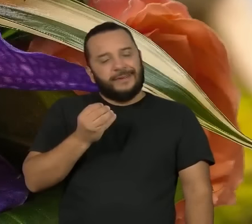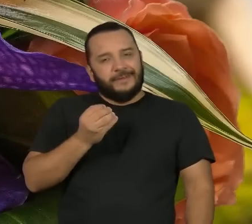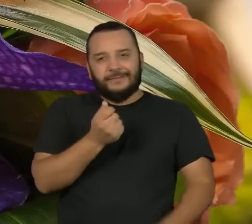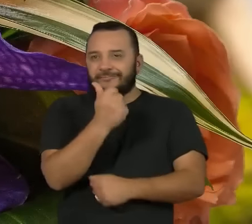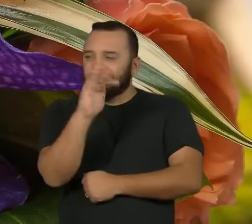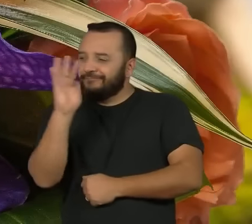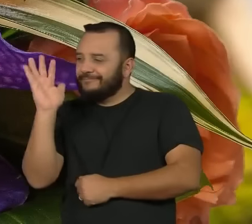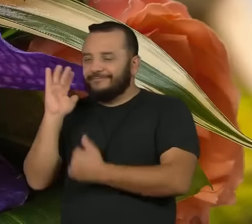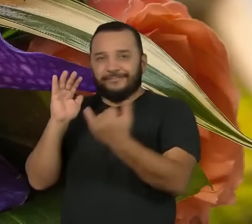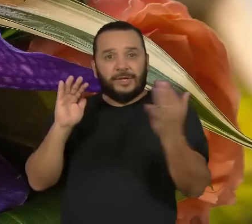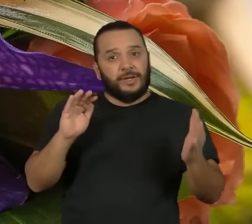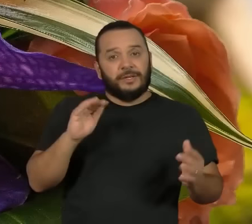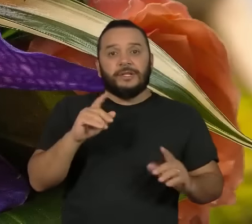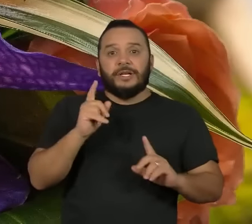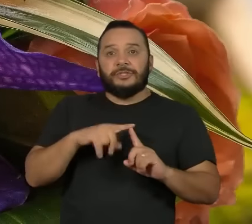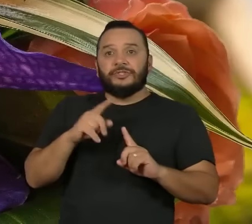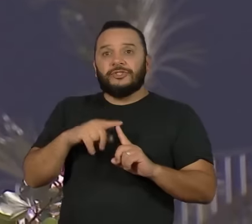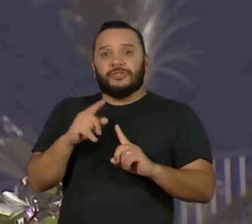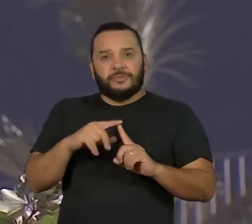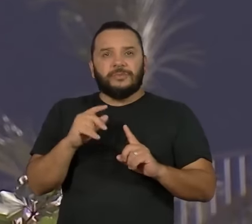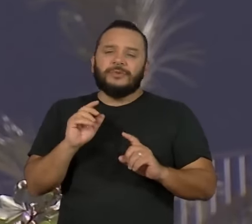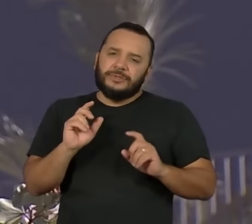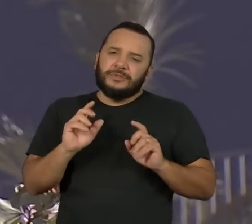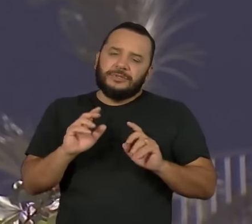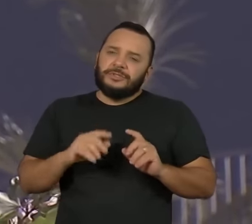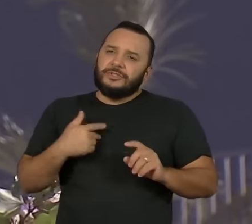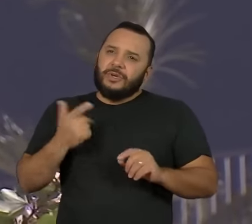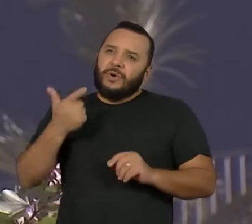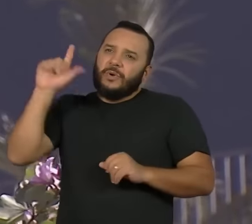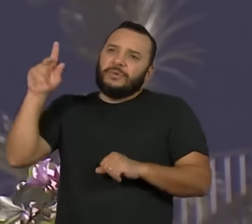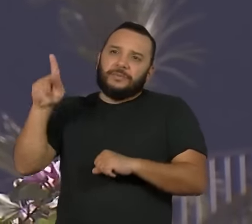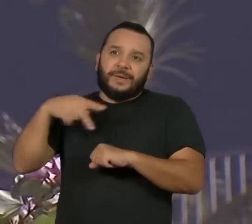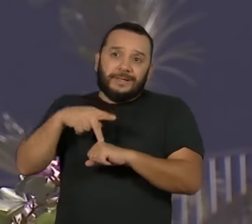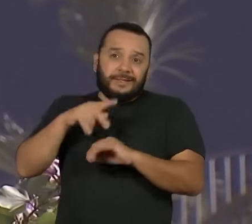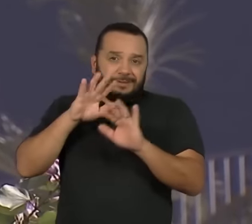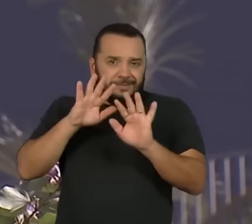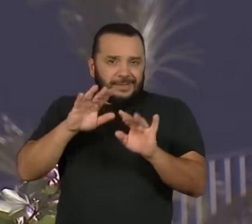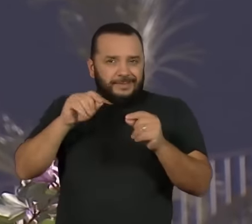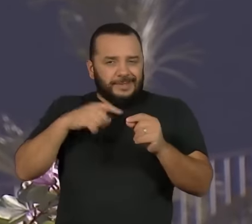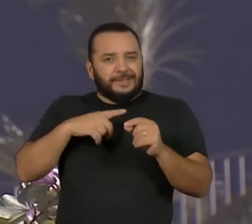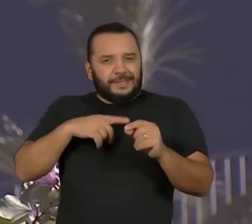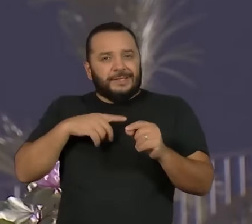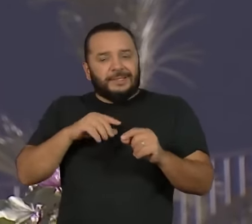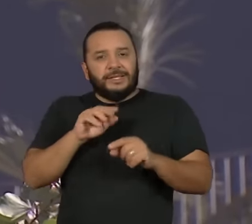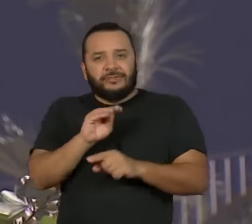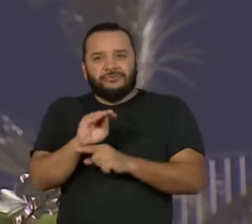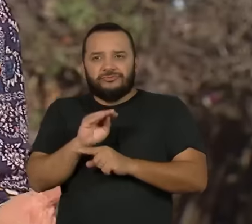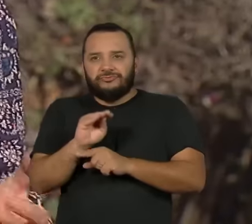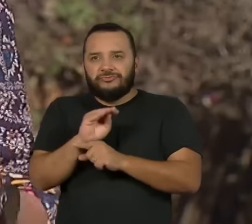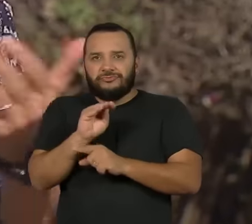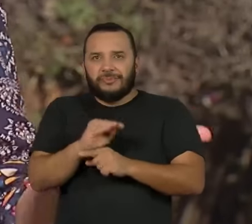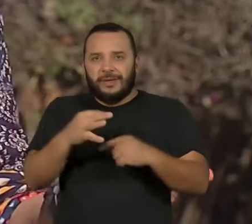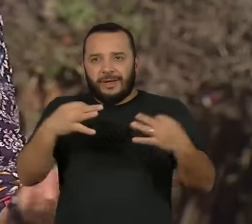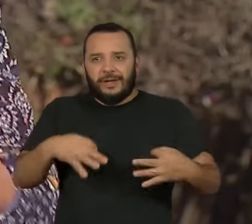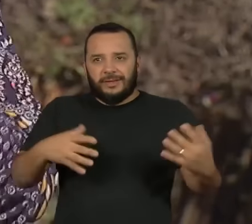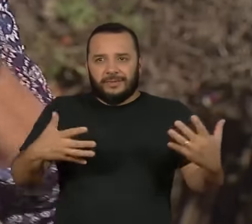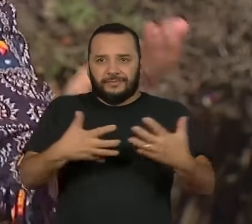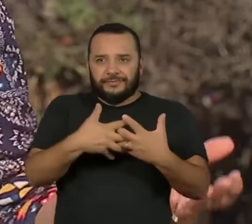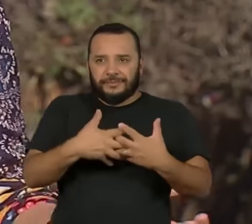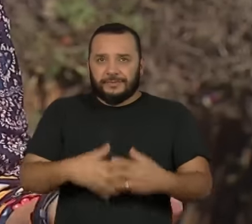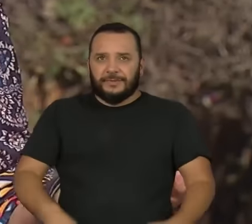espécies exóticas, ou seja, não nativas, desde que seja feito o manejo adequado. O que você vai fazer?